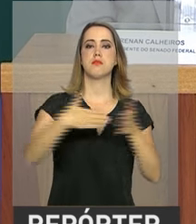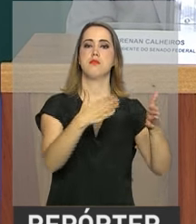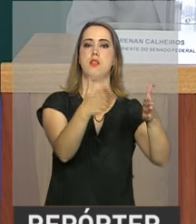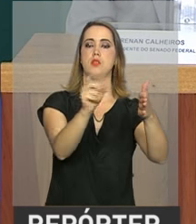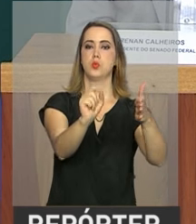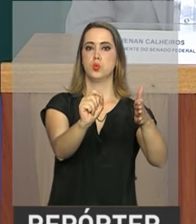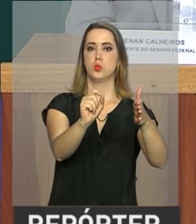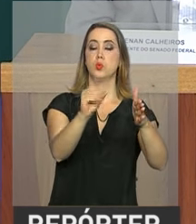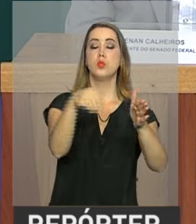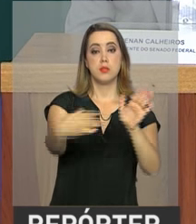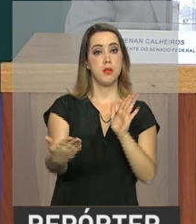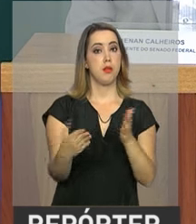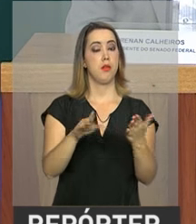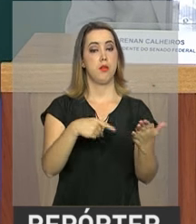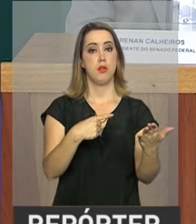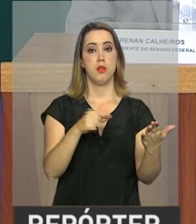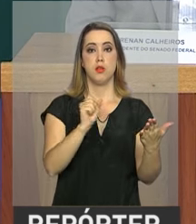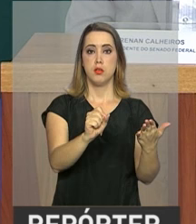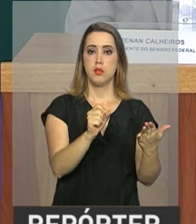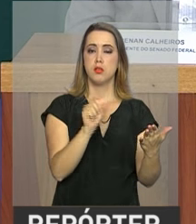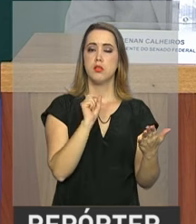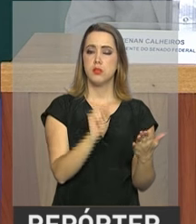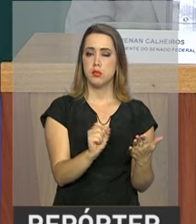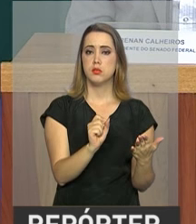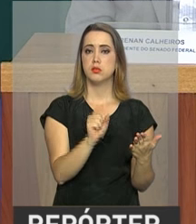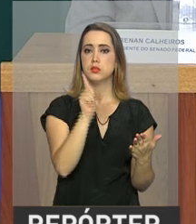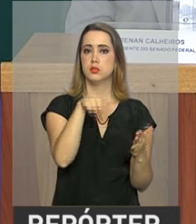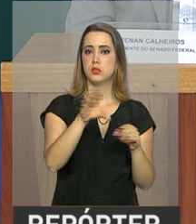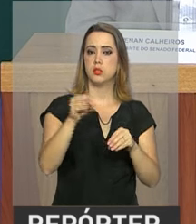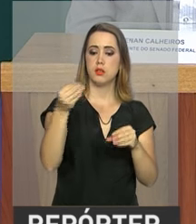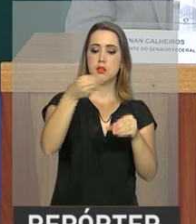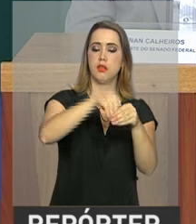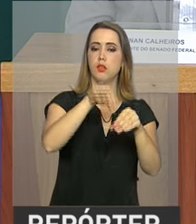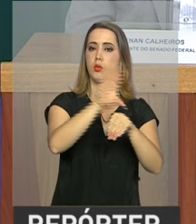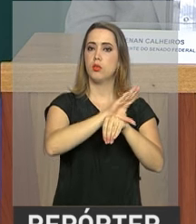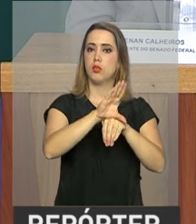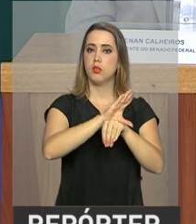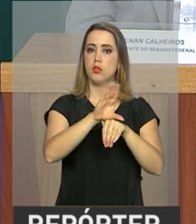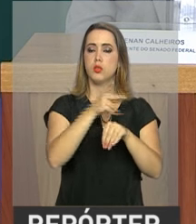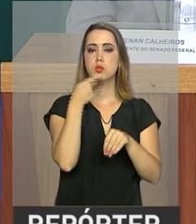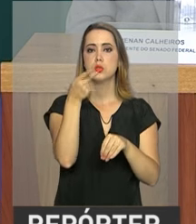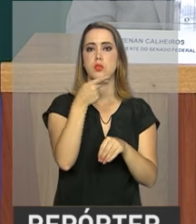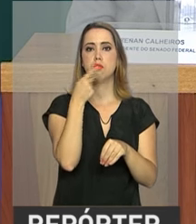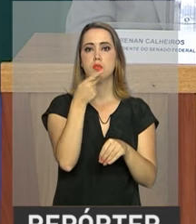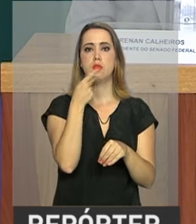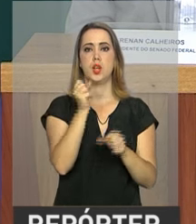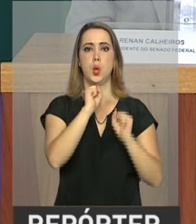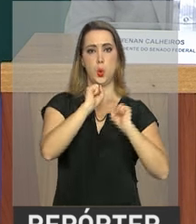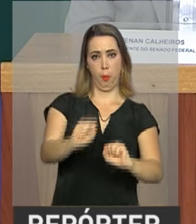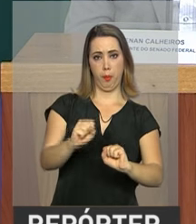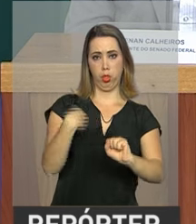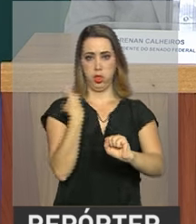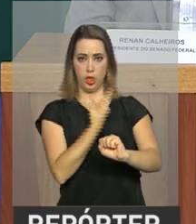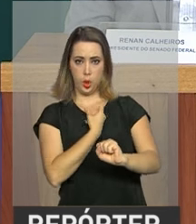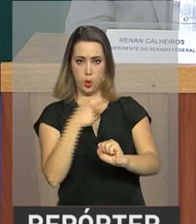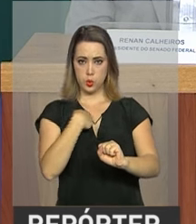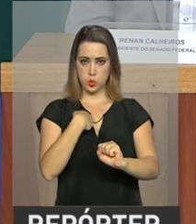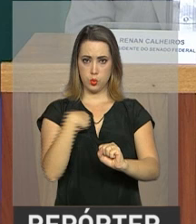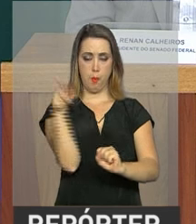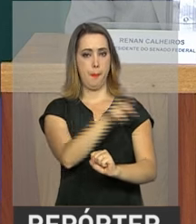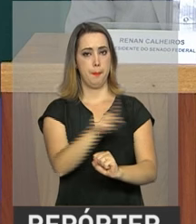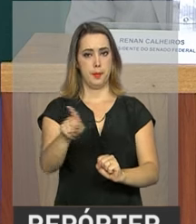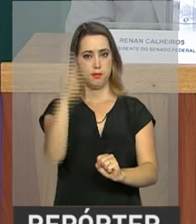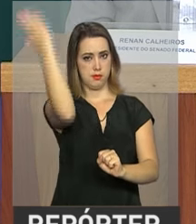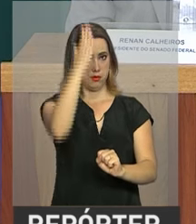é a reprodução de um dispositivo constitucional que diz que o poder não é nosso, não é do presidente da